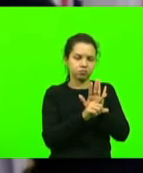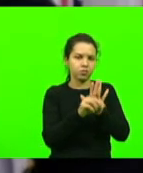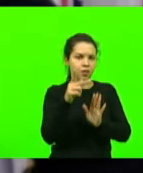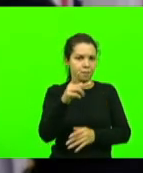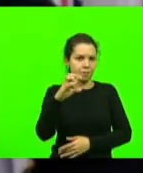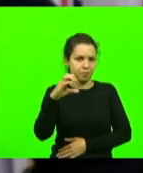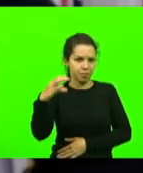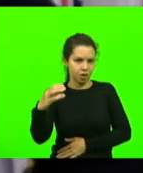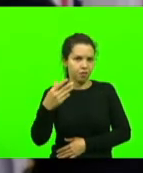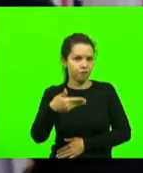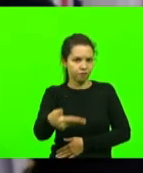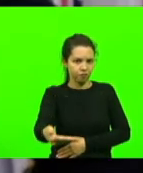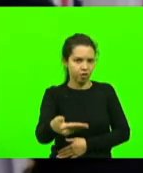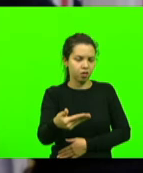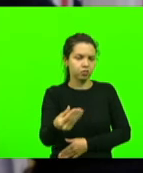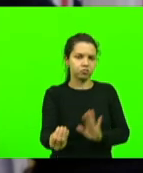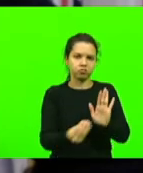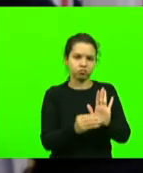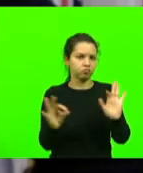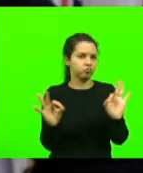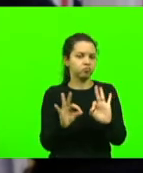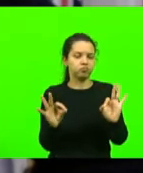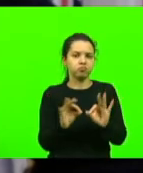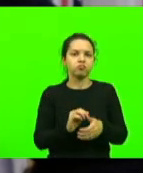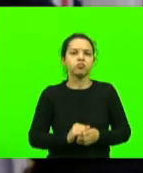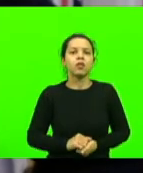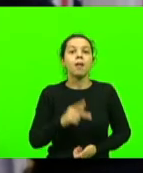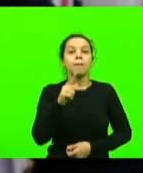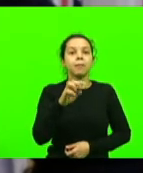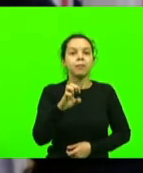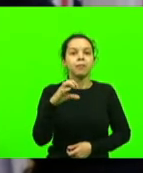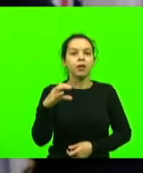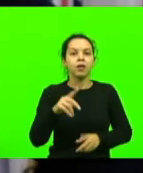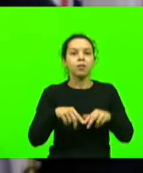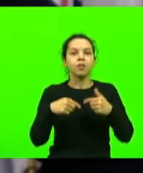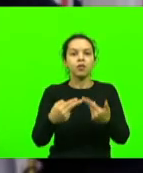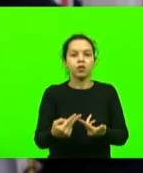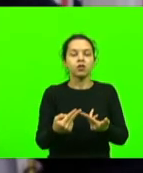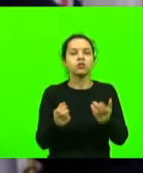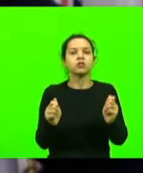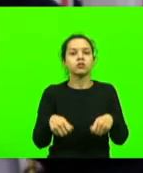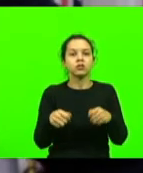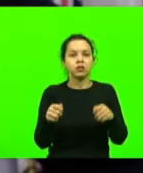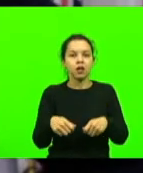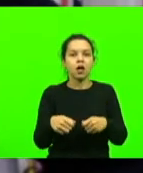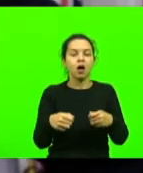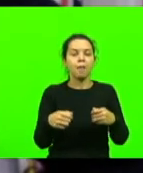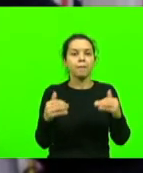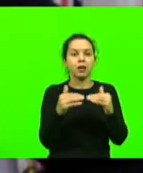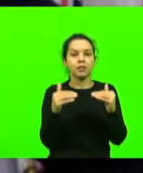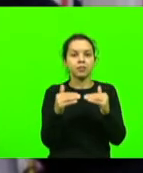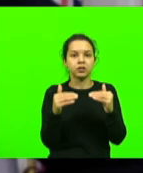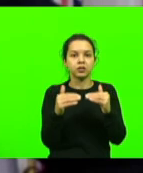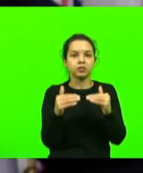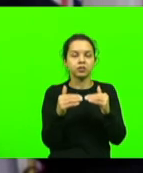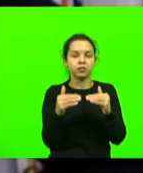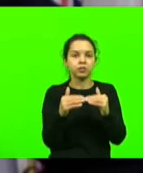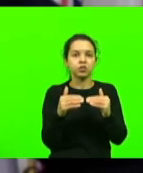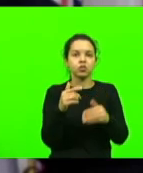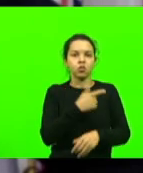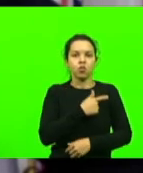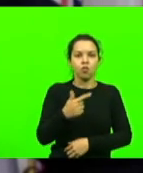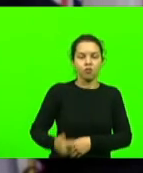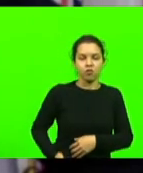a PEC passar a não mais acerto a PEC portanto permitirá uma parelhamento sem precedentes do